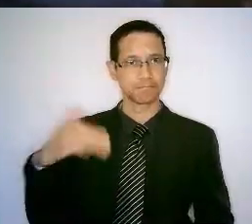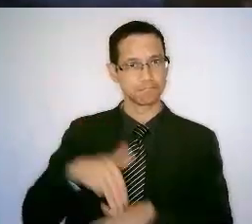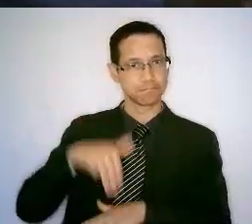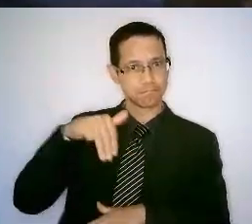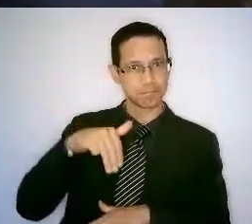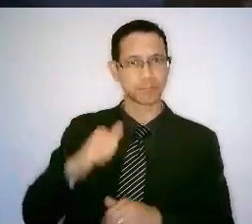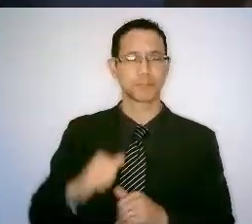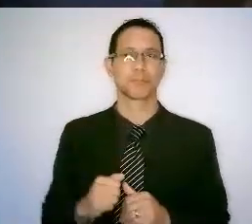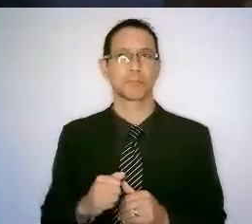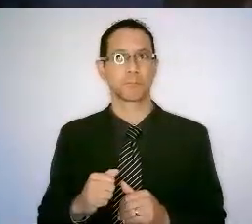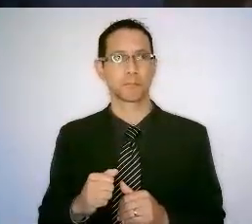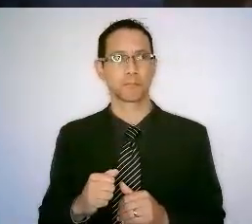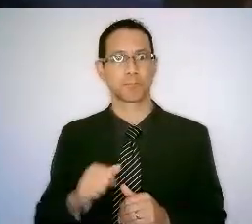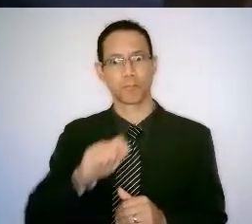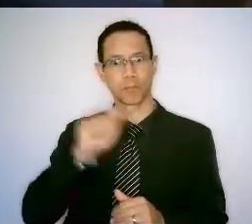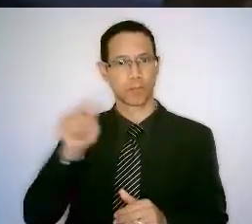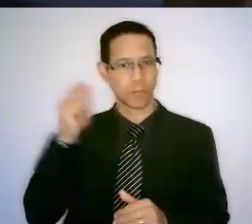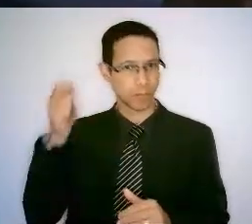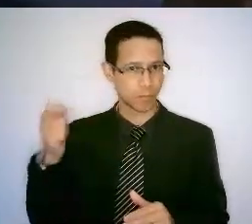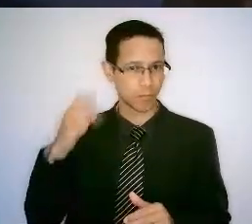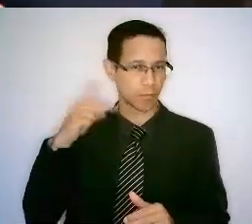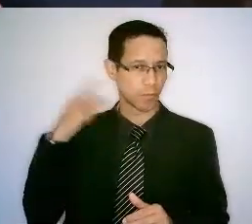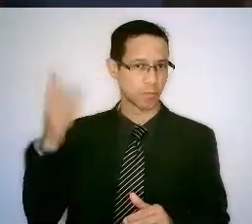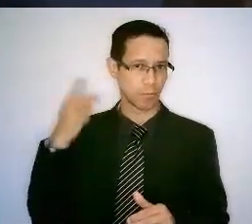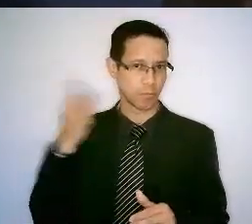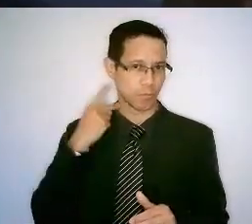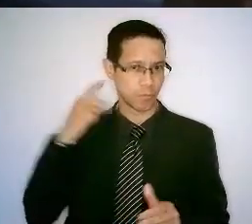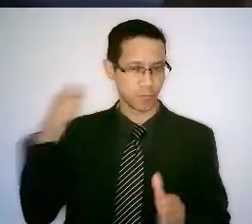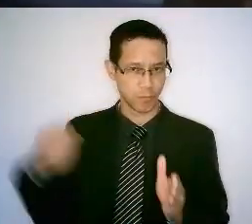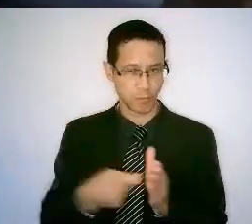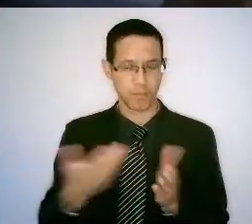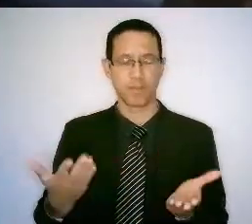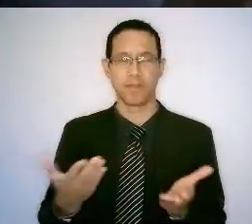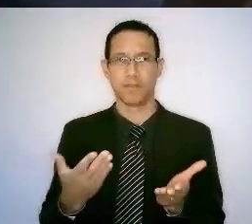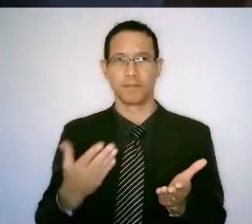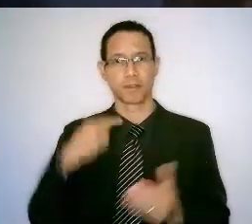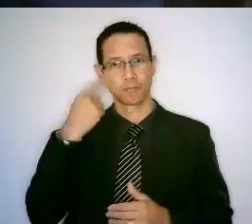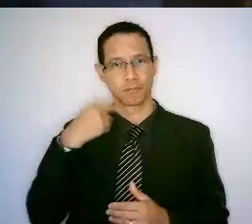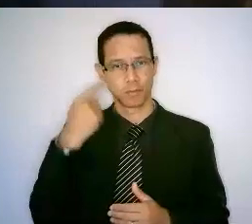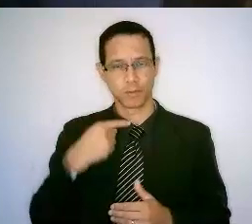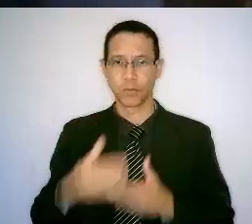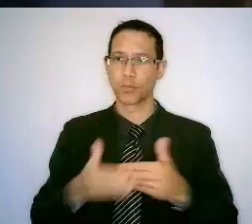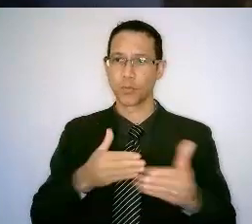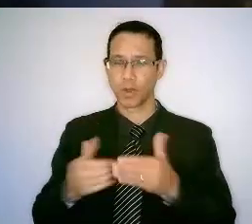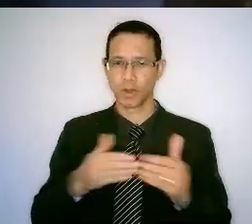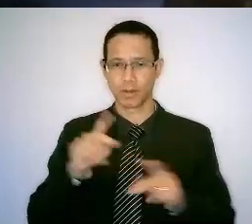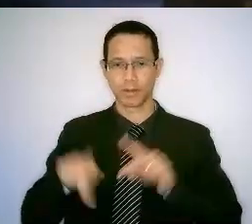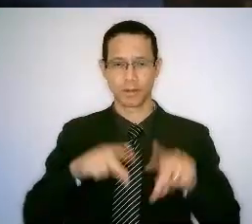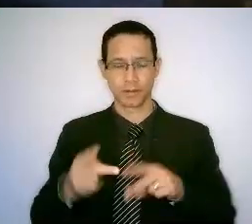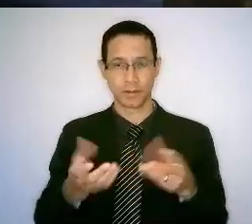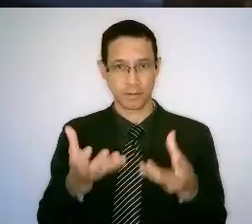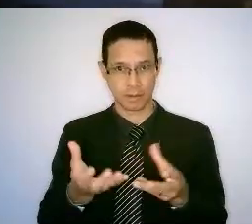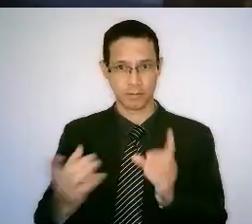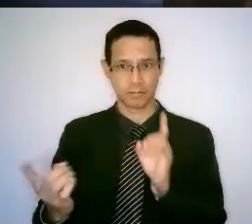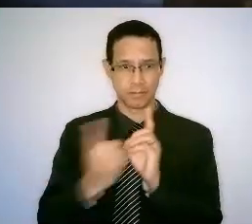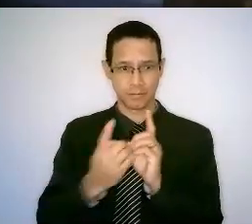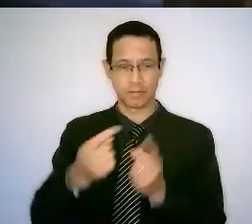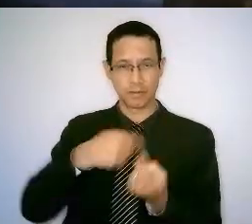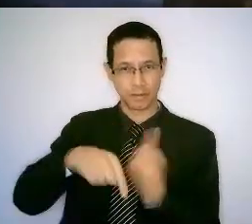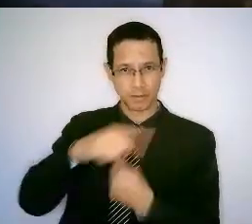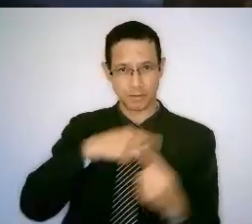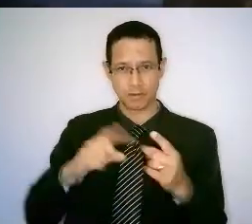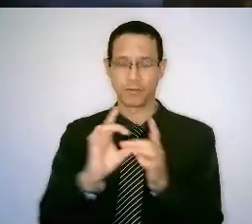promotores, advogados, ou mesmo qualquer do povo que queira ter uma interação conosco, estamos à